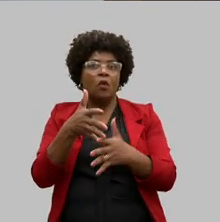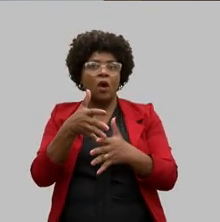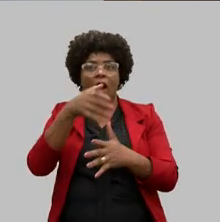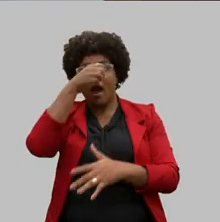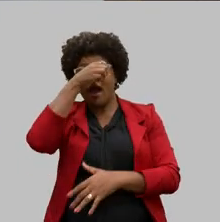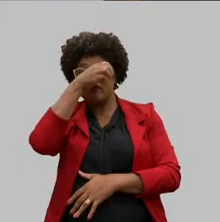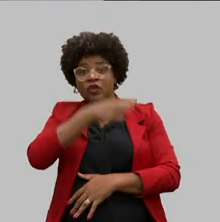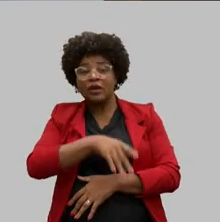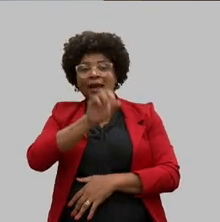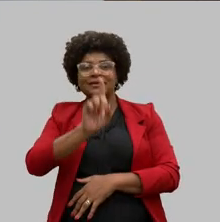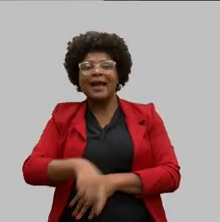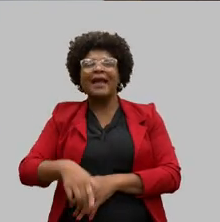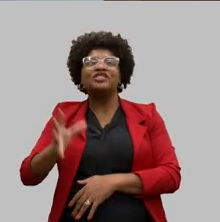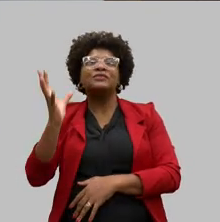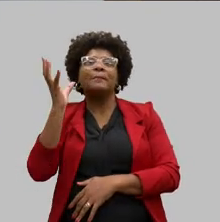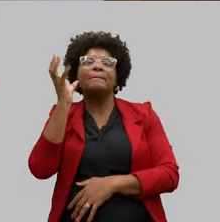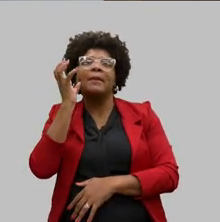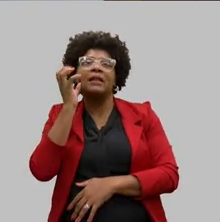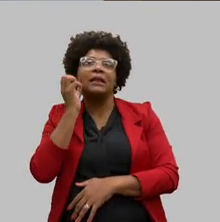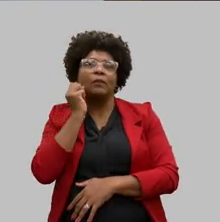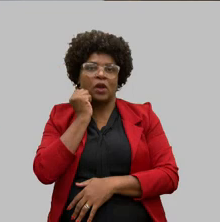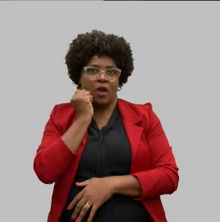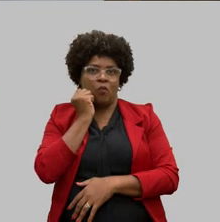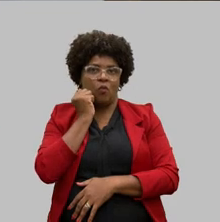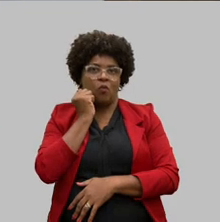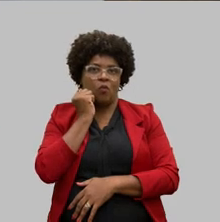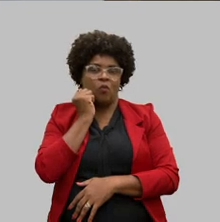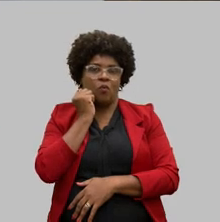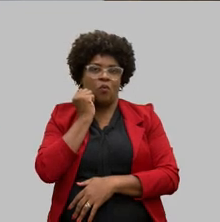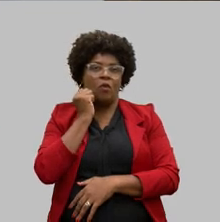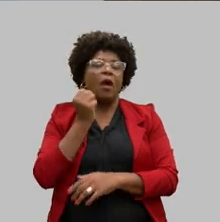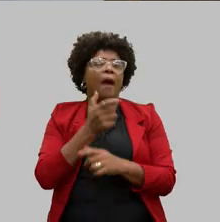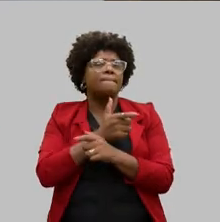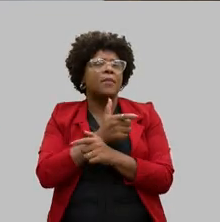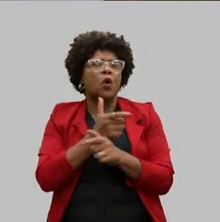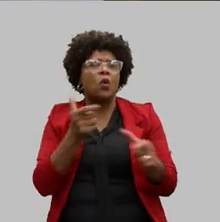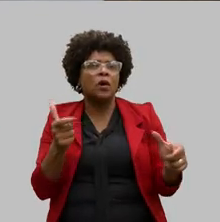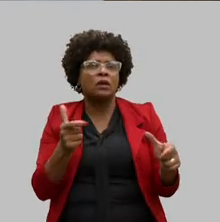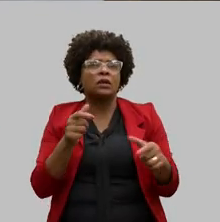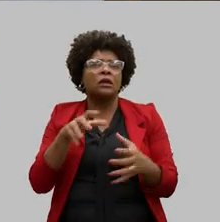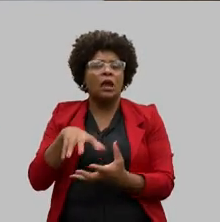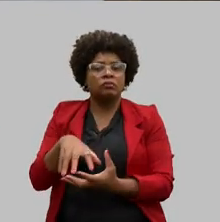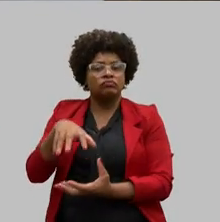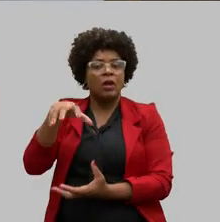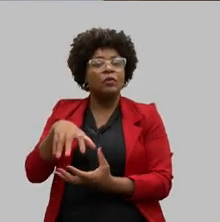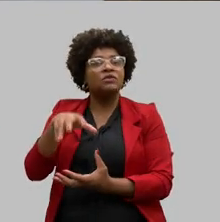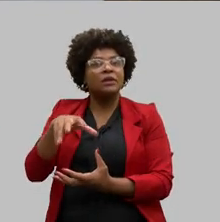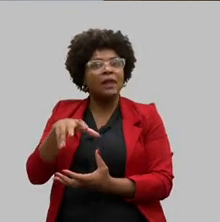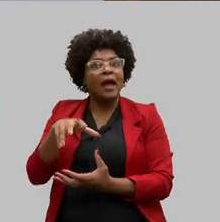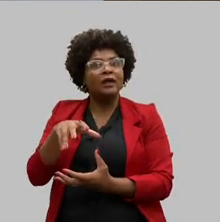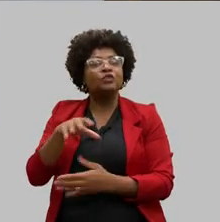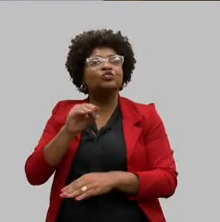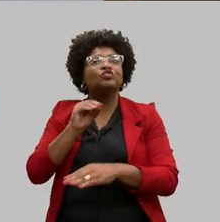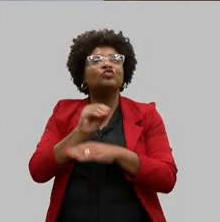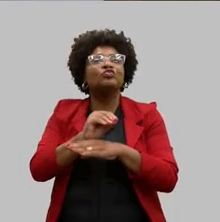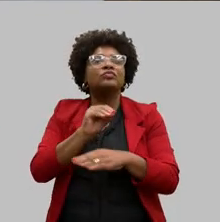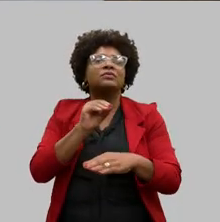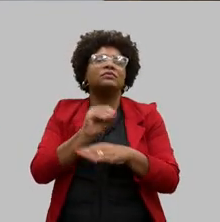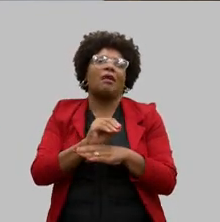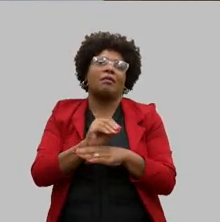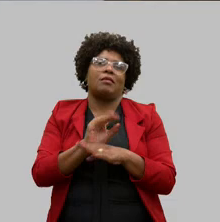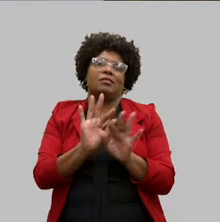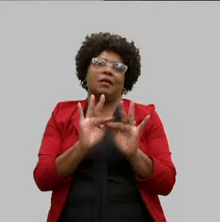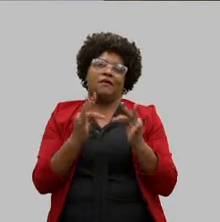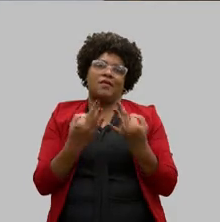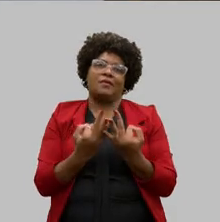violência patrimonial parte dos aposentados são arrimo de família e sofrem